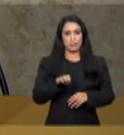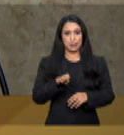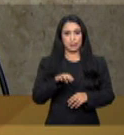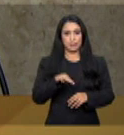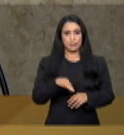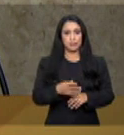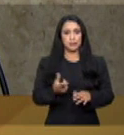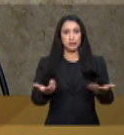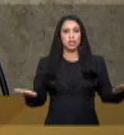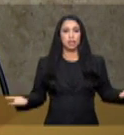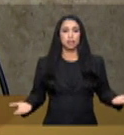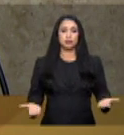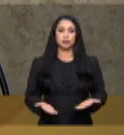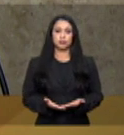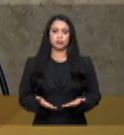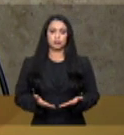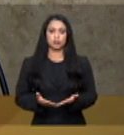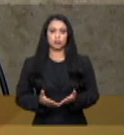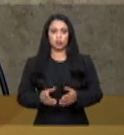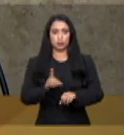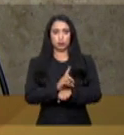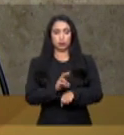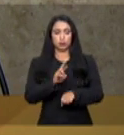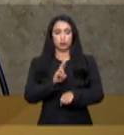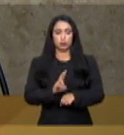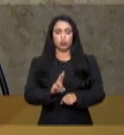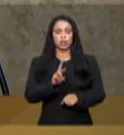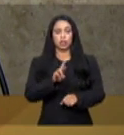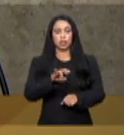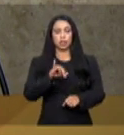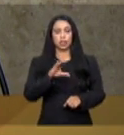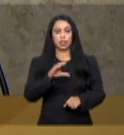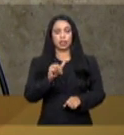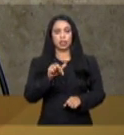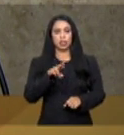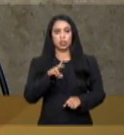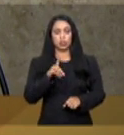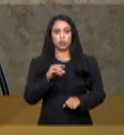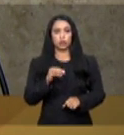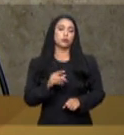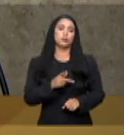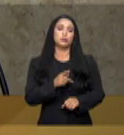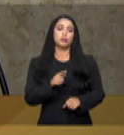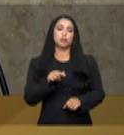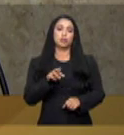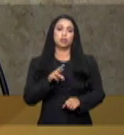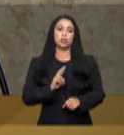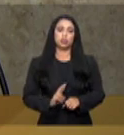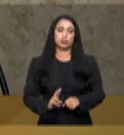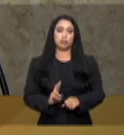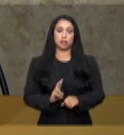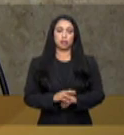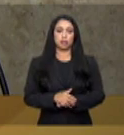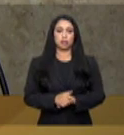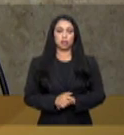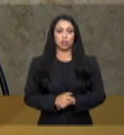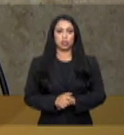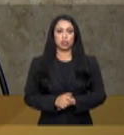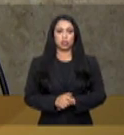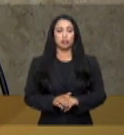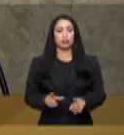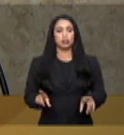recebendo também o doutor Ricardo Soriano, procurador-geral da Fazenda Nacional,